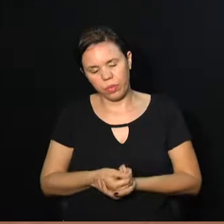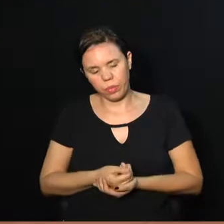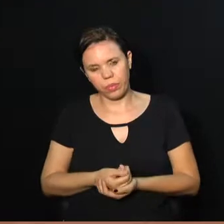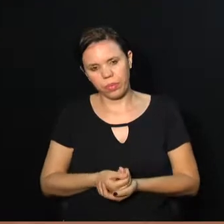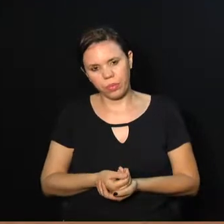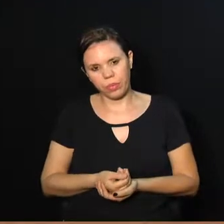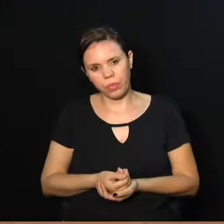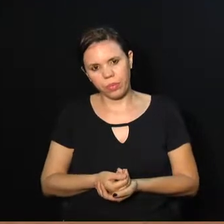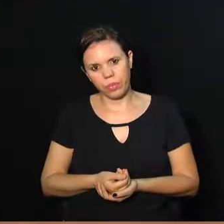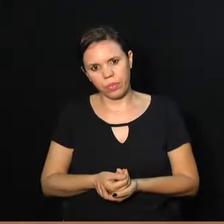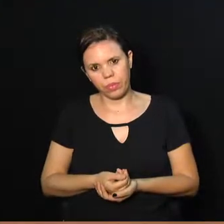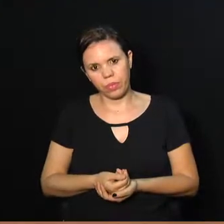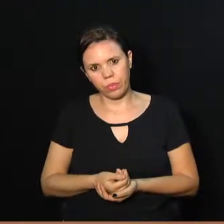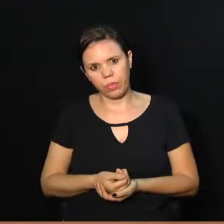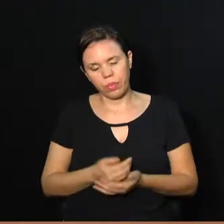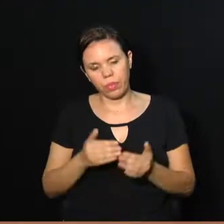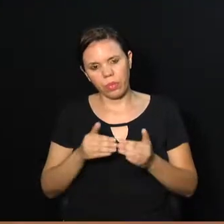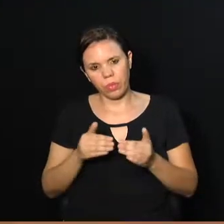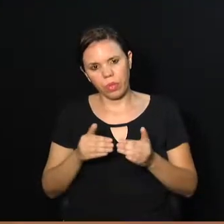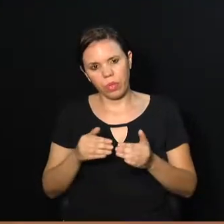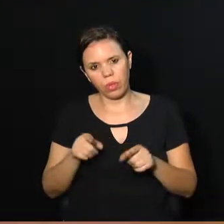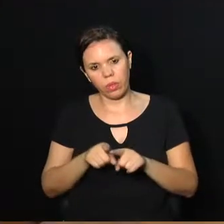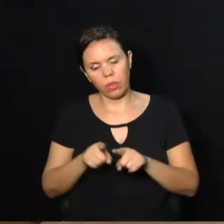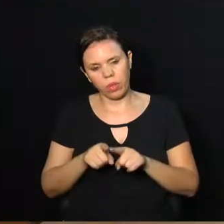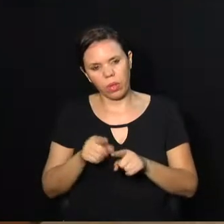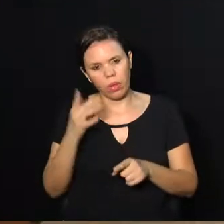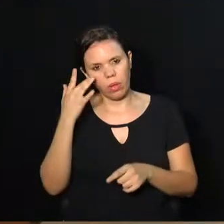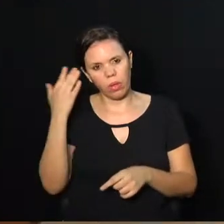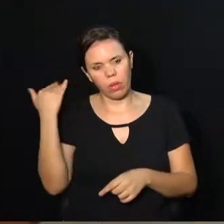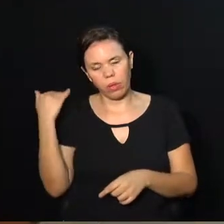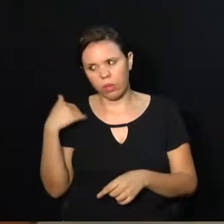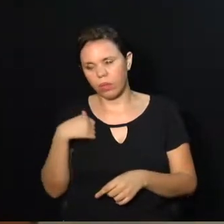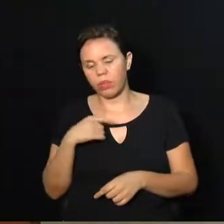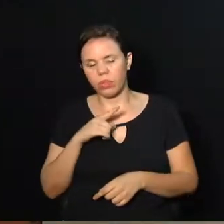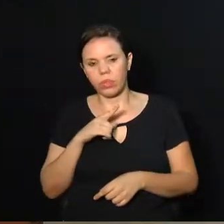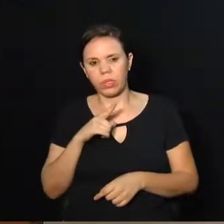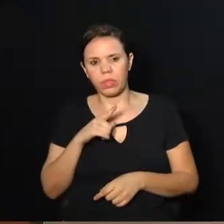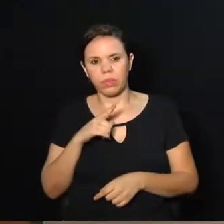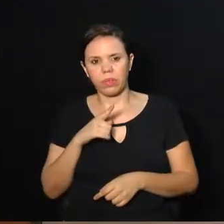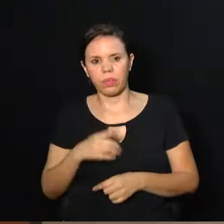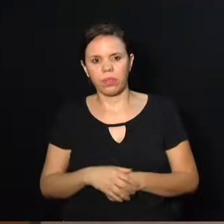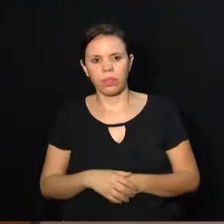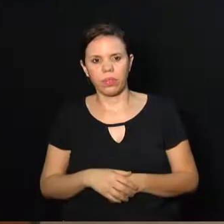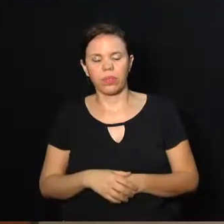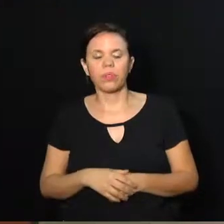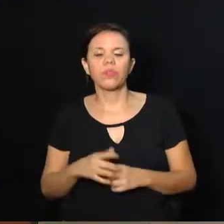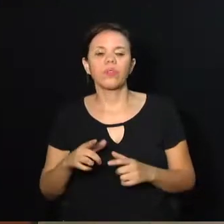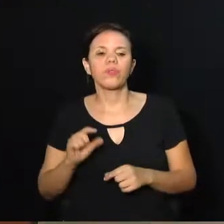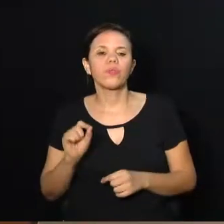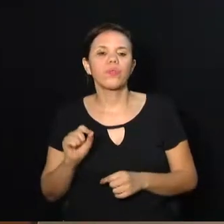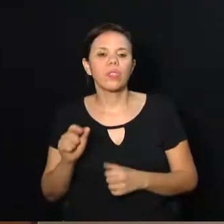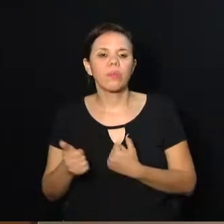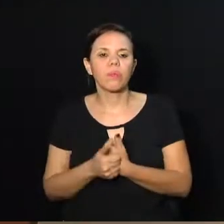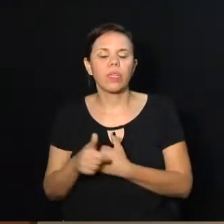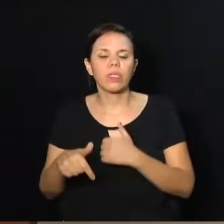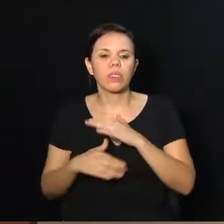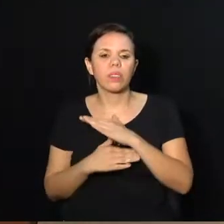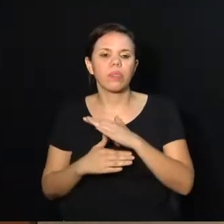elas. Eu concordo. Eu também. Nós tivemos recentemente, onde que foi, Ju? Aqui próximo da